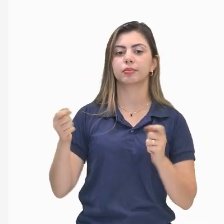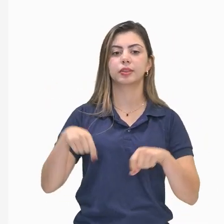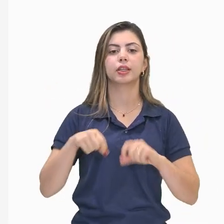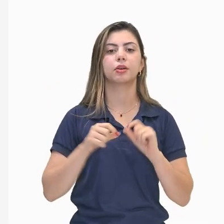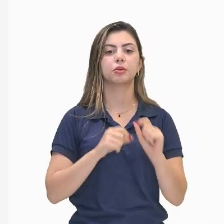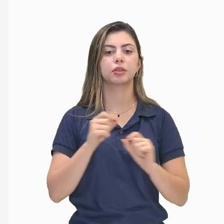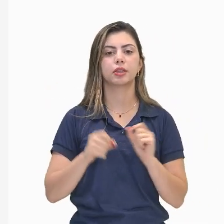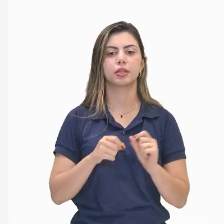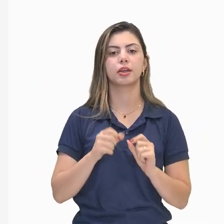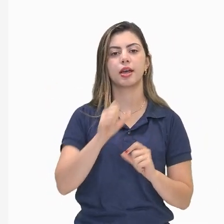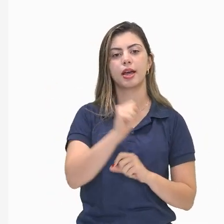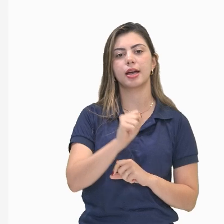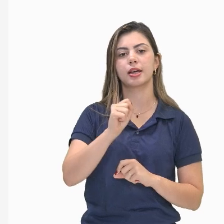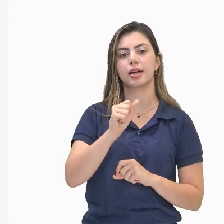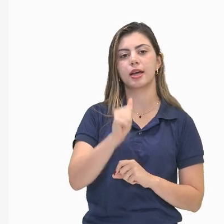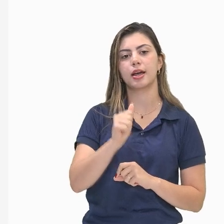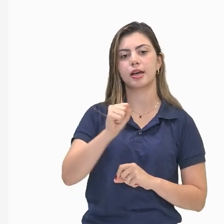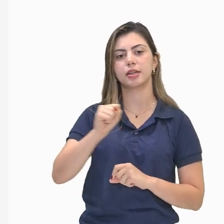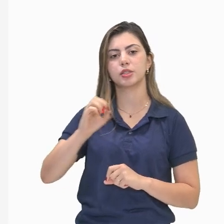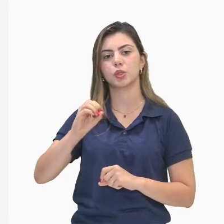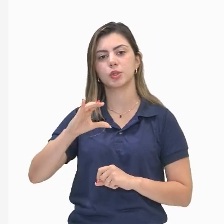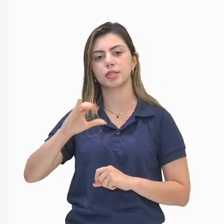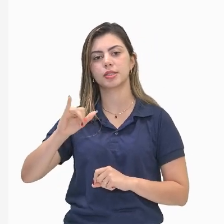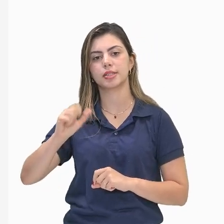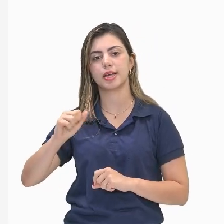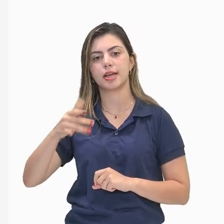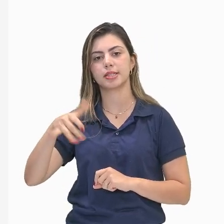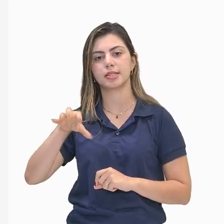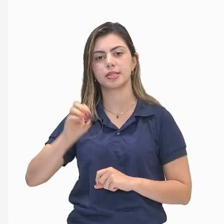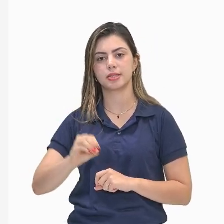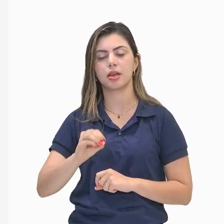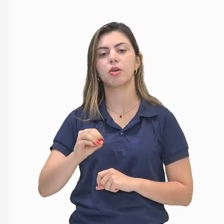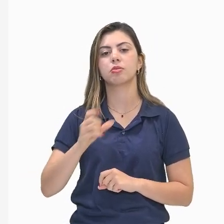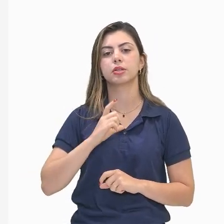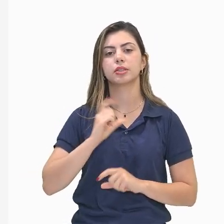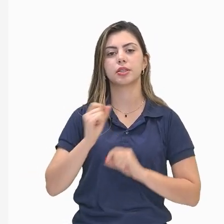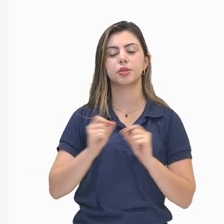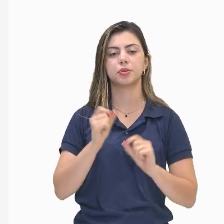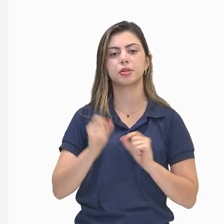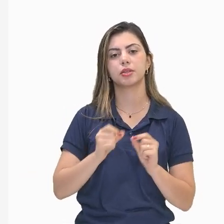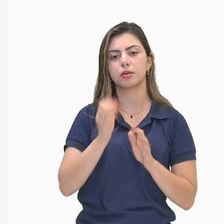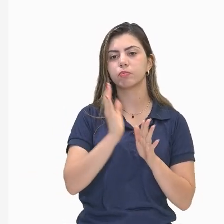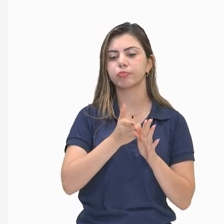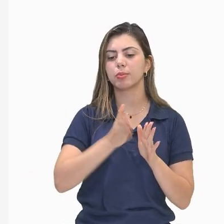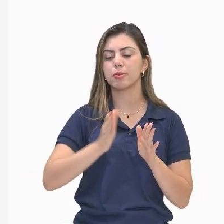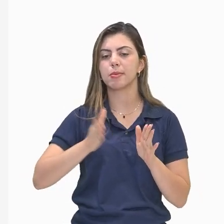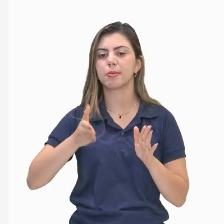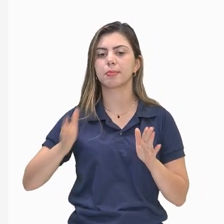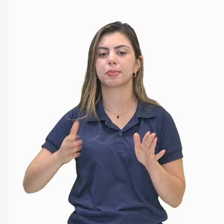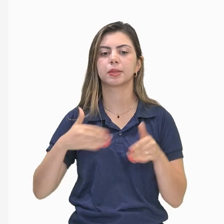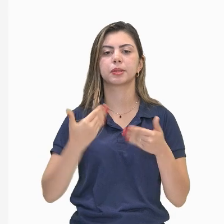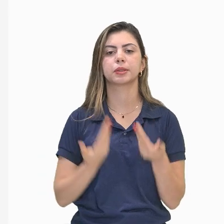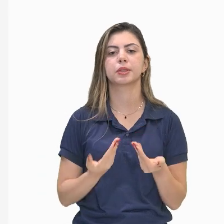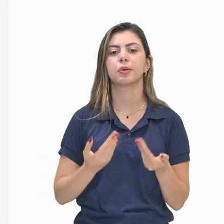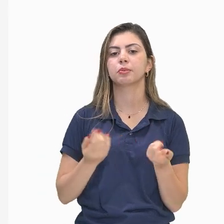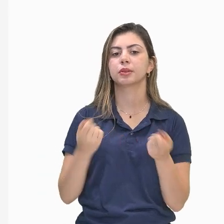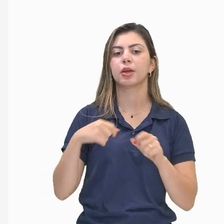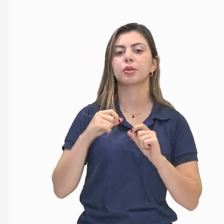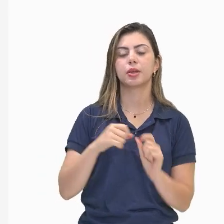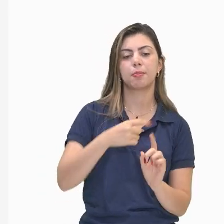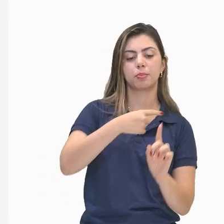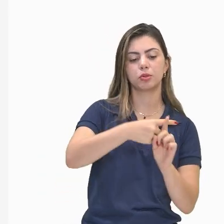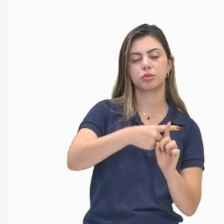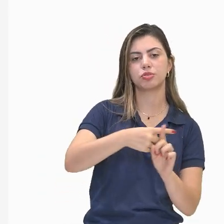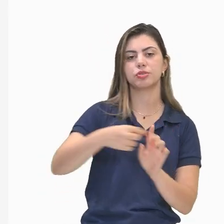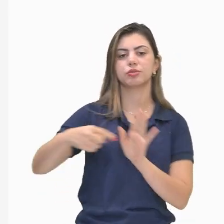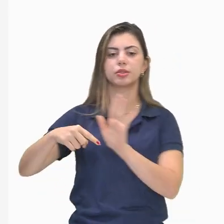capacitores. Pessoal, quando os capacitores são ligados em série, é porque eles possuem seu polo positivo ligado ao